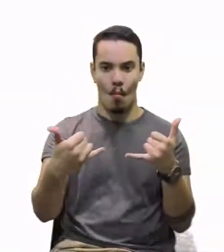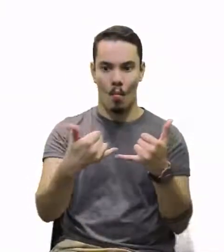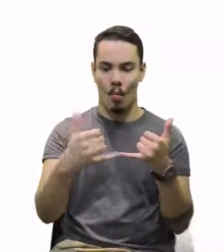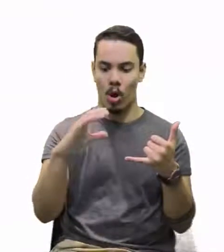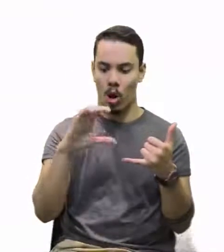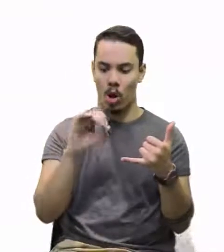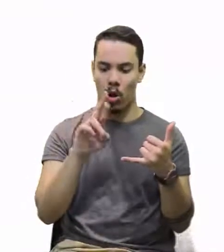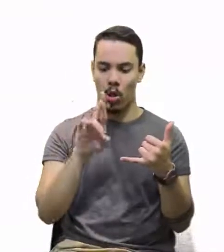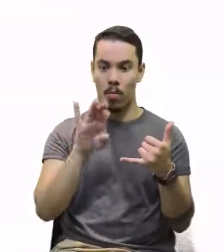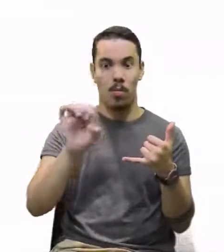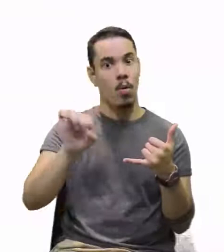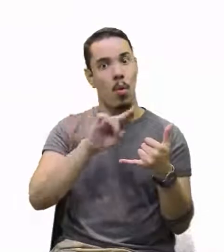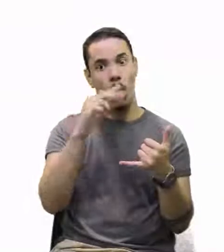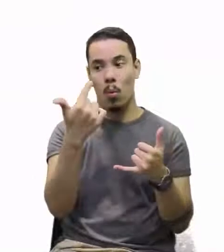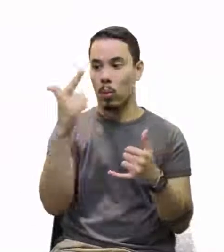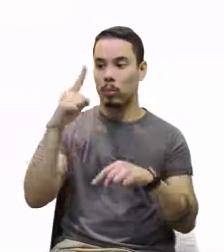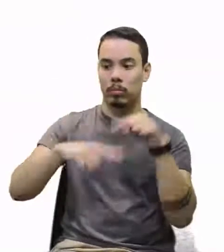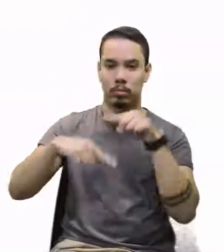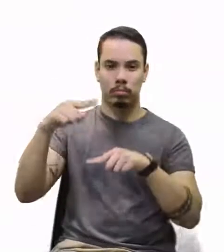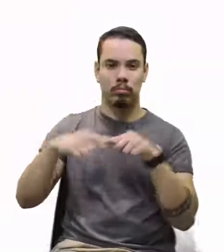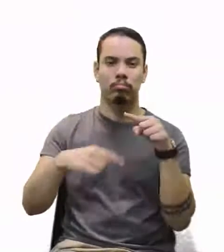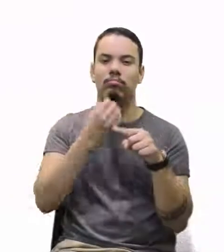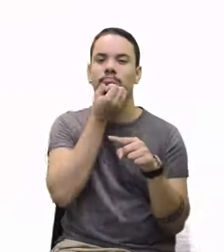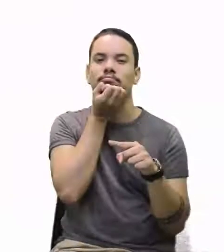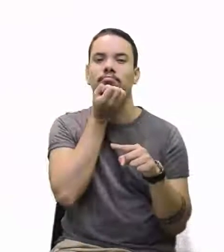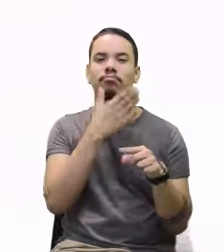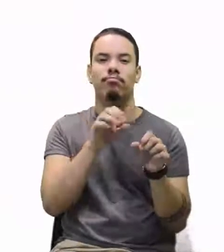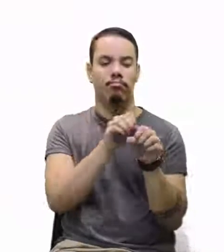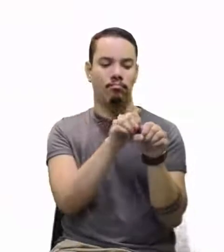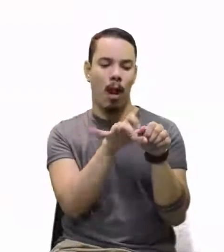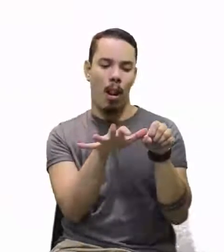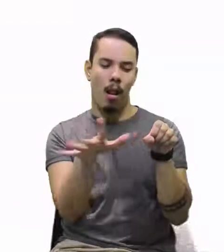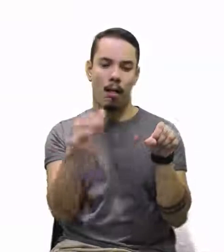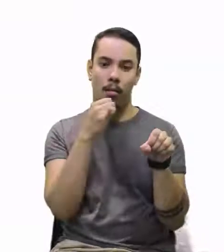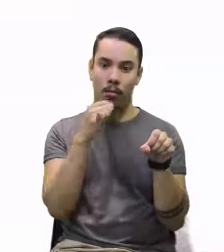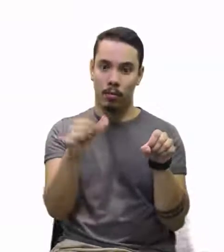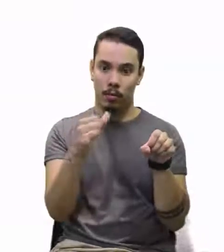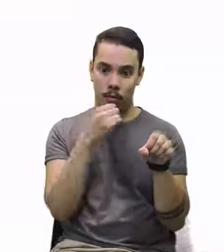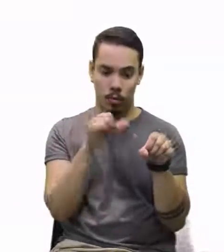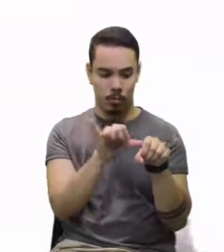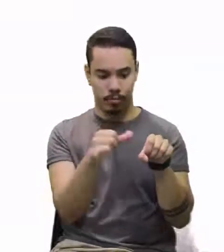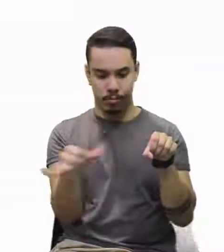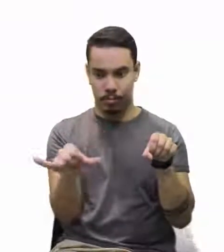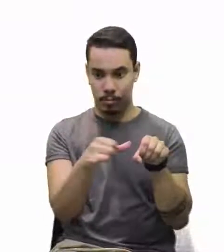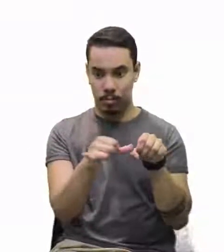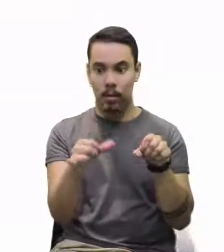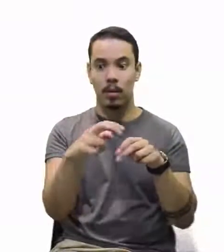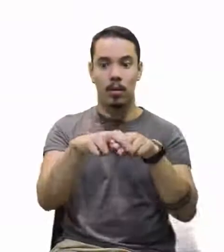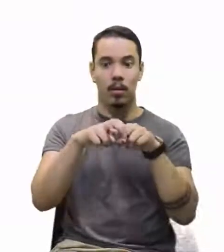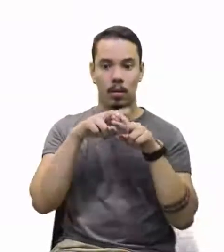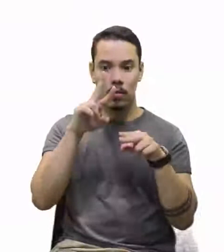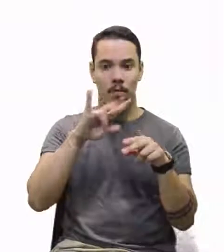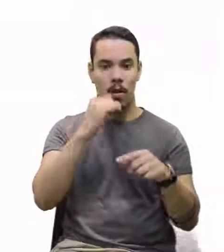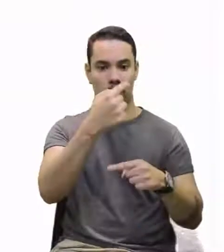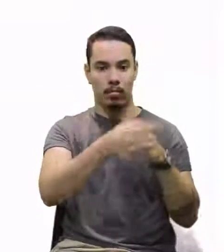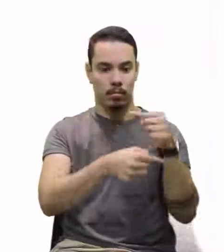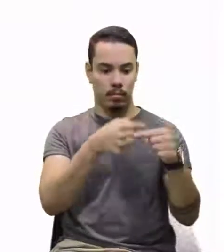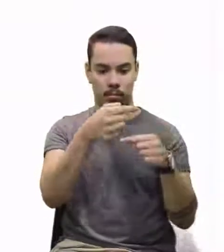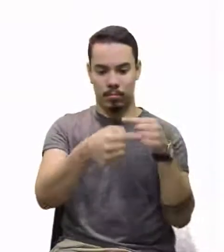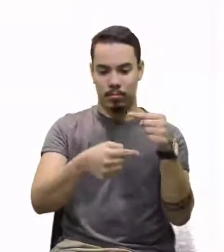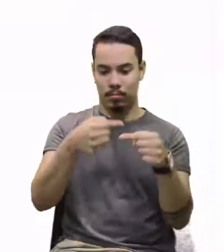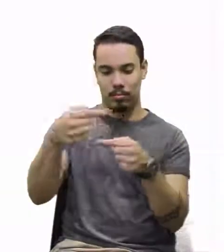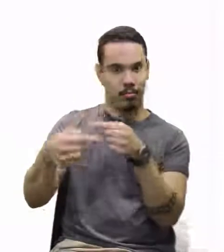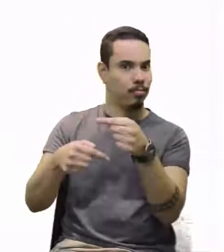outro material condutor, enrolado em espiras em torno de um núcleo. Então, tá aqui, ó. Você enrola, tem um núcleo aqui,